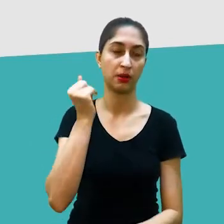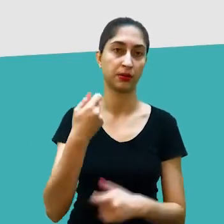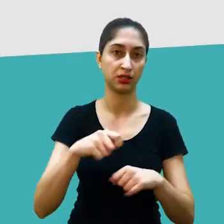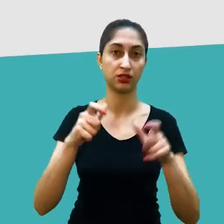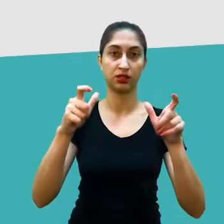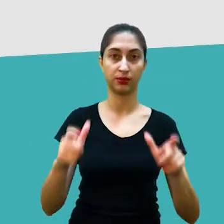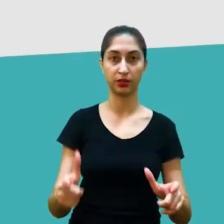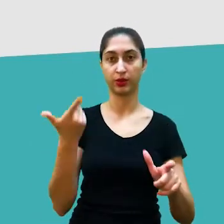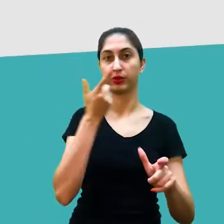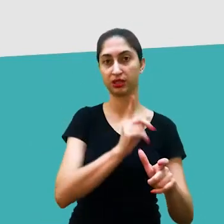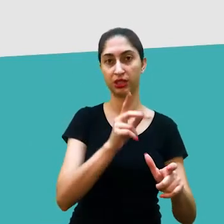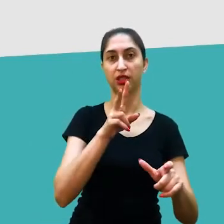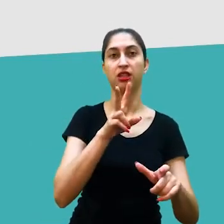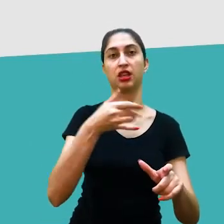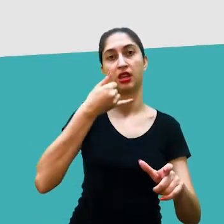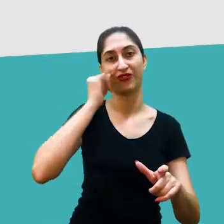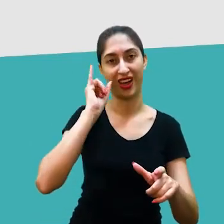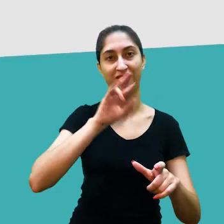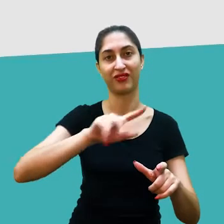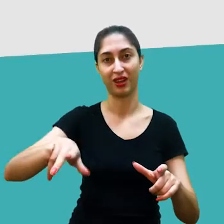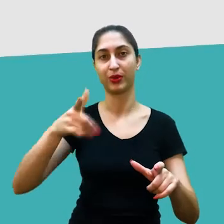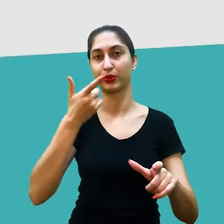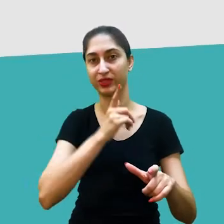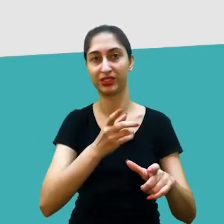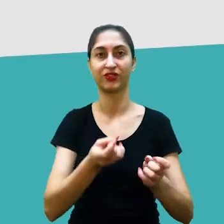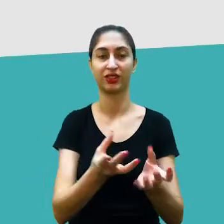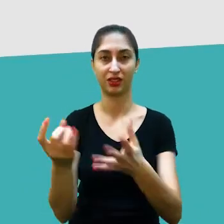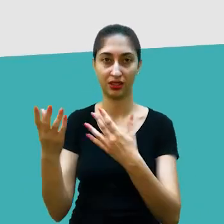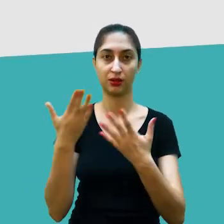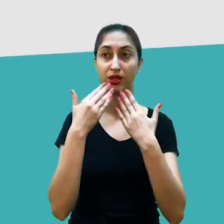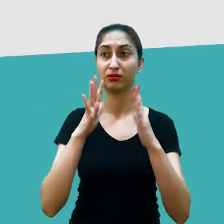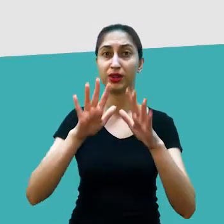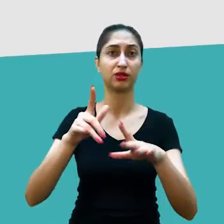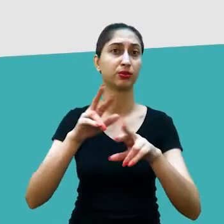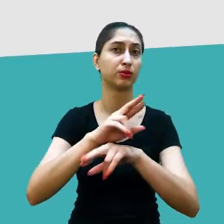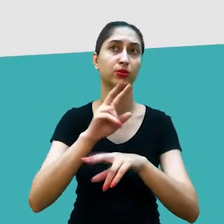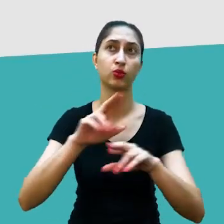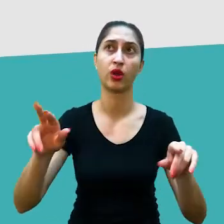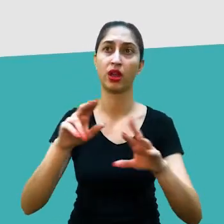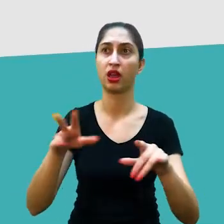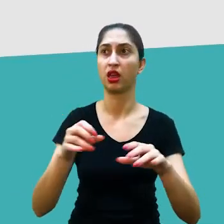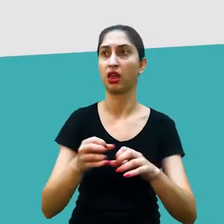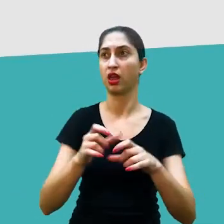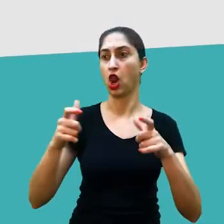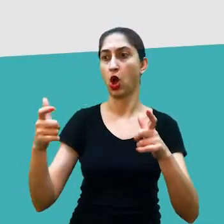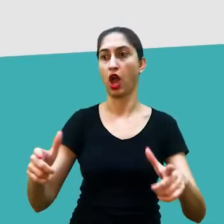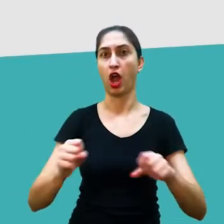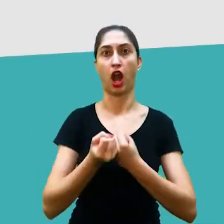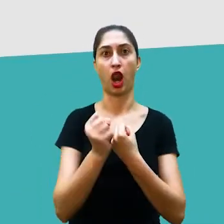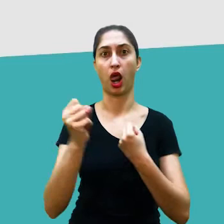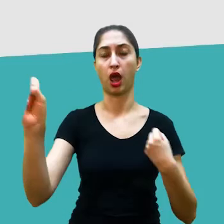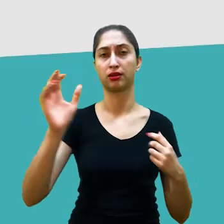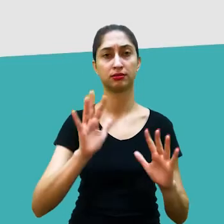de espaço para as pessoas terem seus próprios negócios, mas nunca precisa ser em excesso, né? A gente pode construir uma